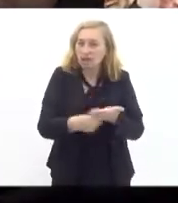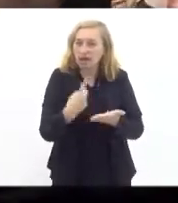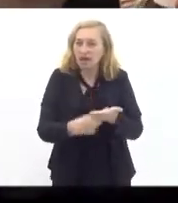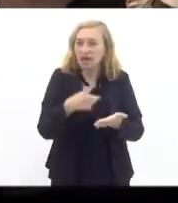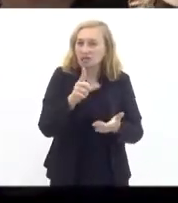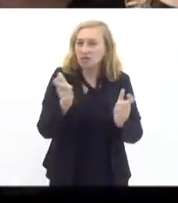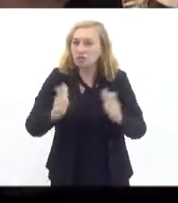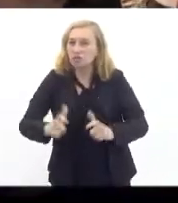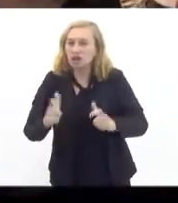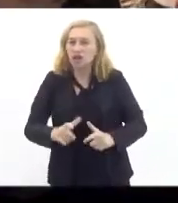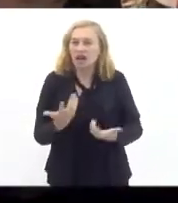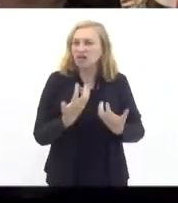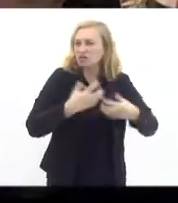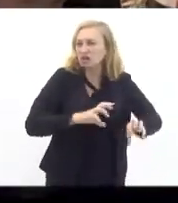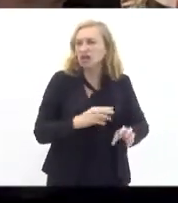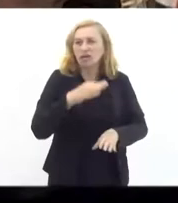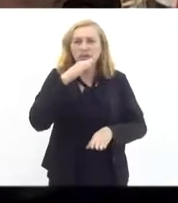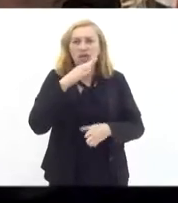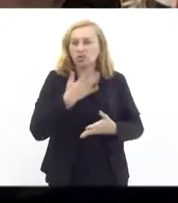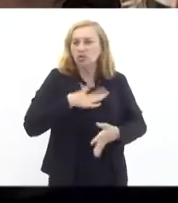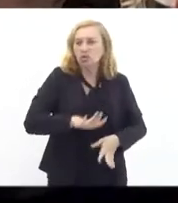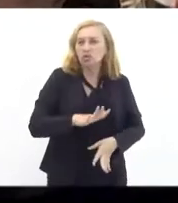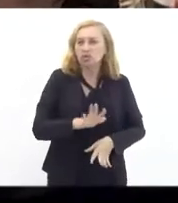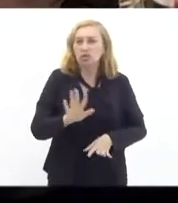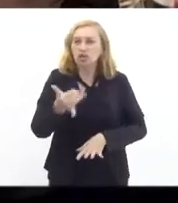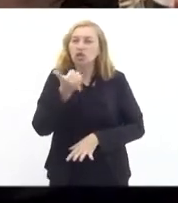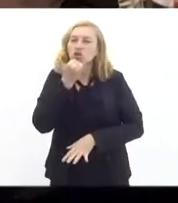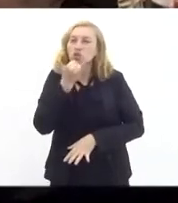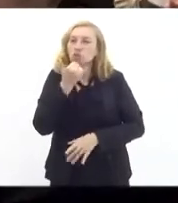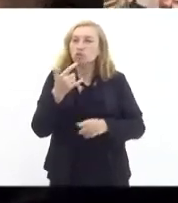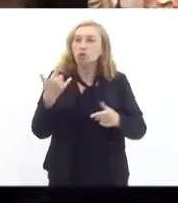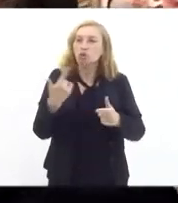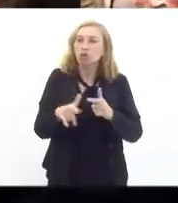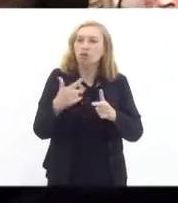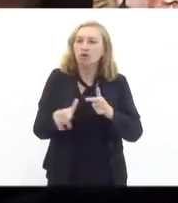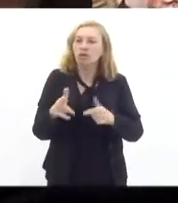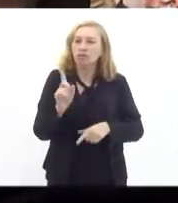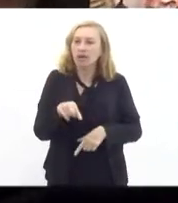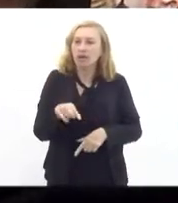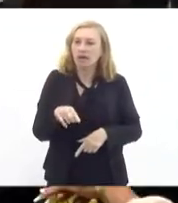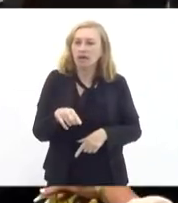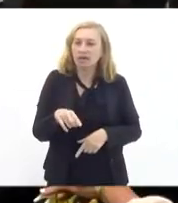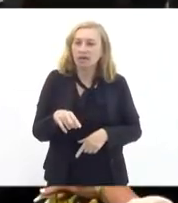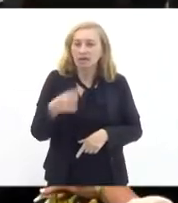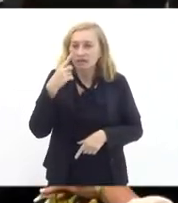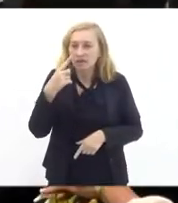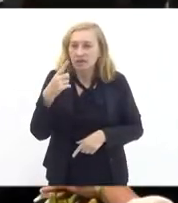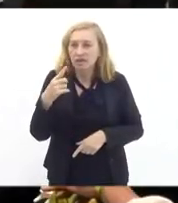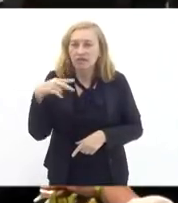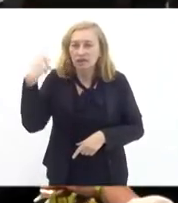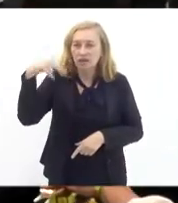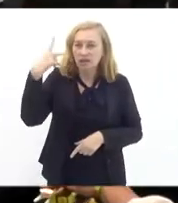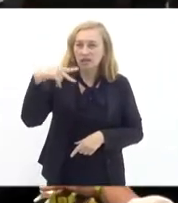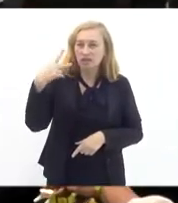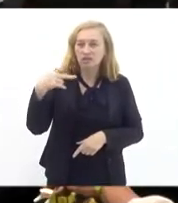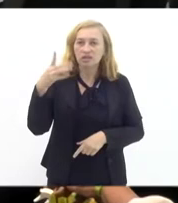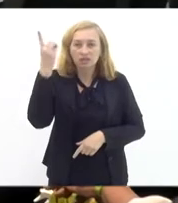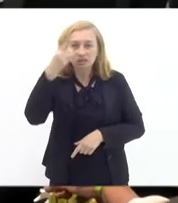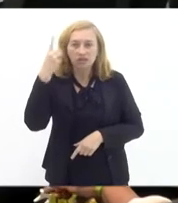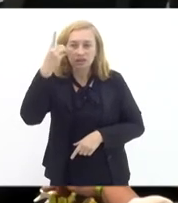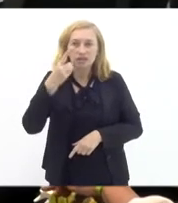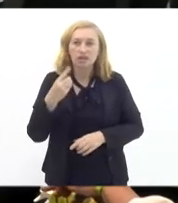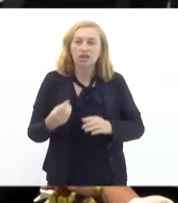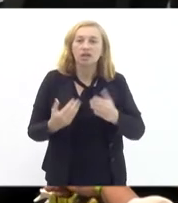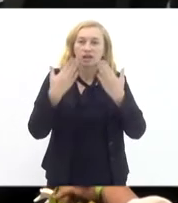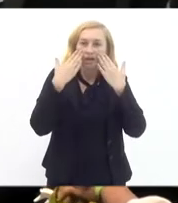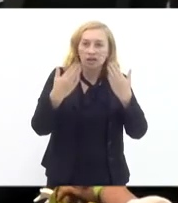quero castrar na Mangueira porque eu não gosto. Você me desculpa. O problema é o seguinte. Quando a gente vê vereador e deputado apresentando projeto de lei, tem um grande